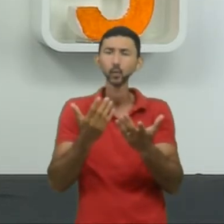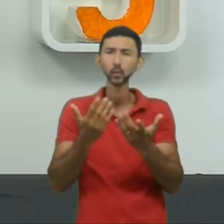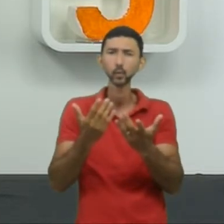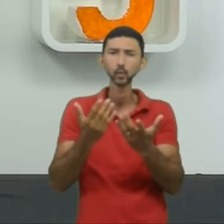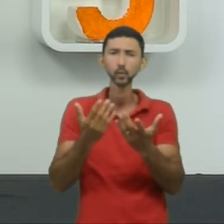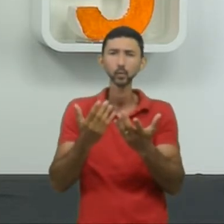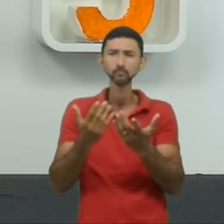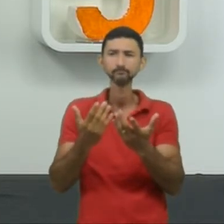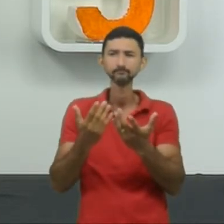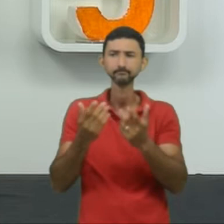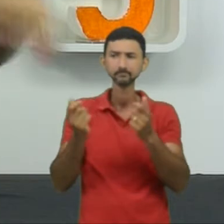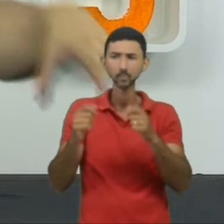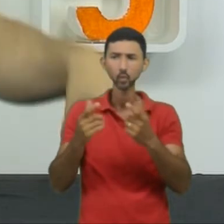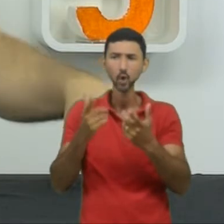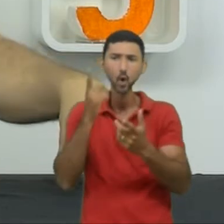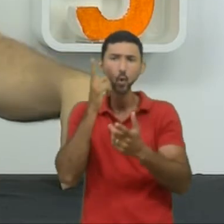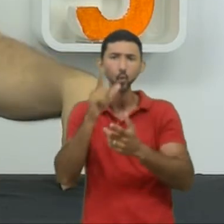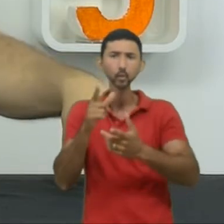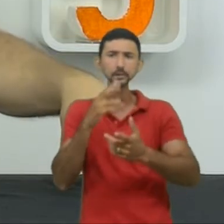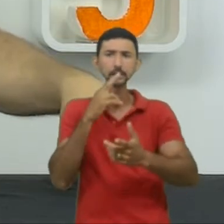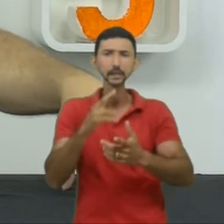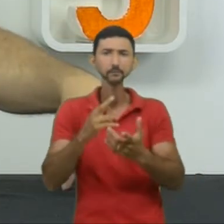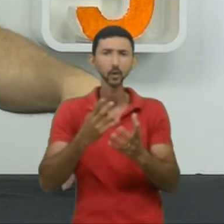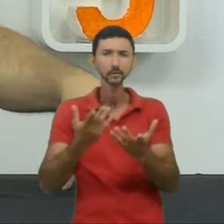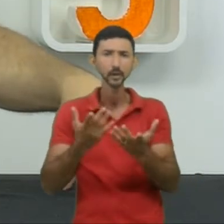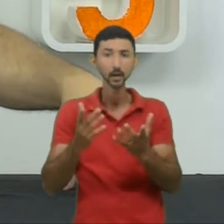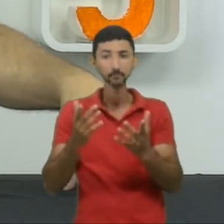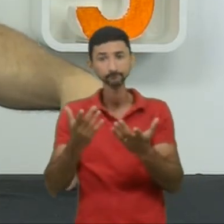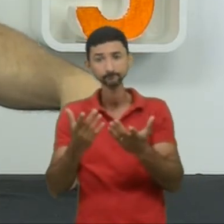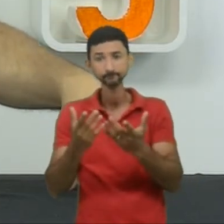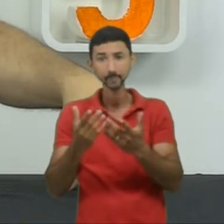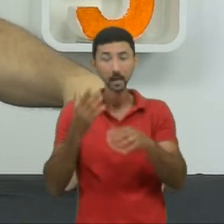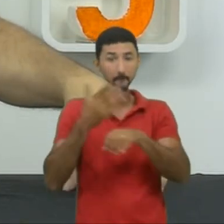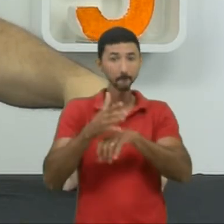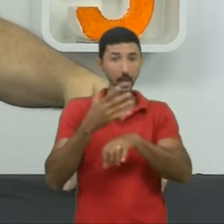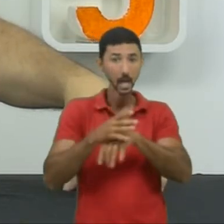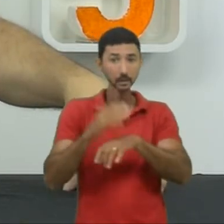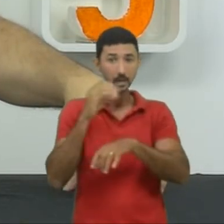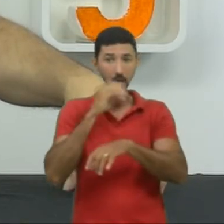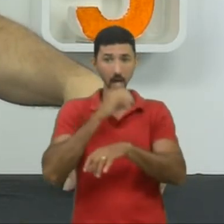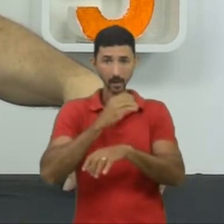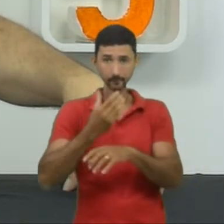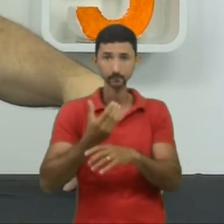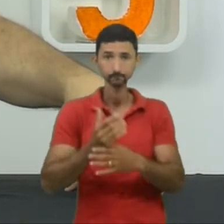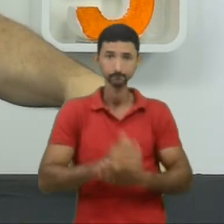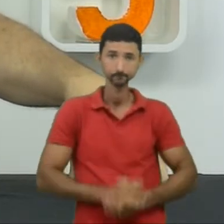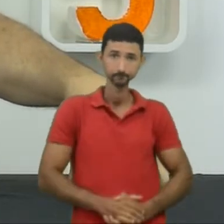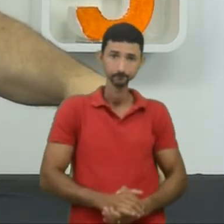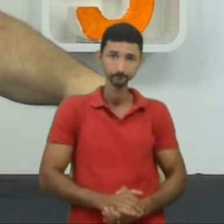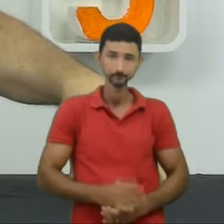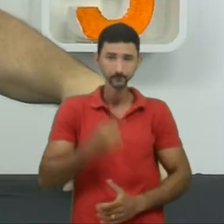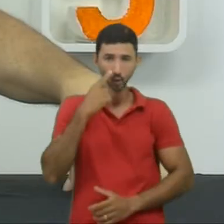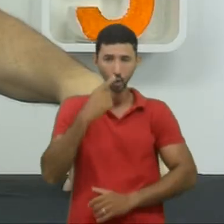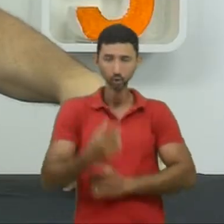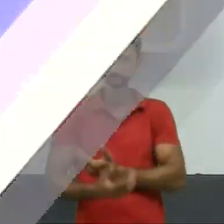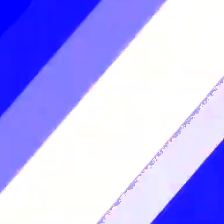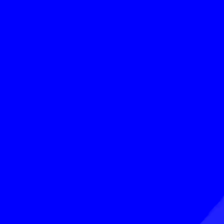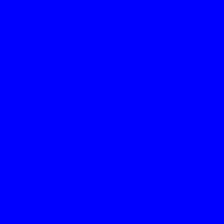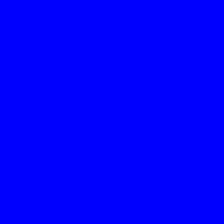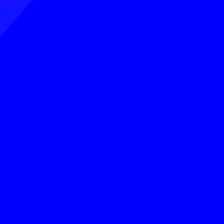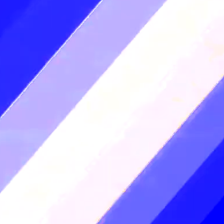possa chegar ao resultado de uma maneira mais prática, mais rápida, vamos dizer assim. Acompanha comigo na